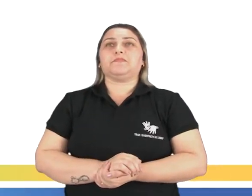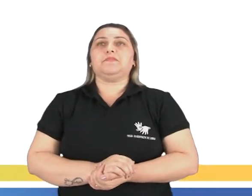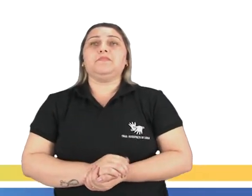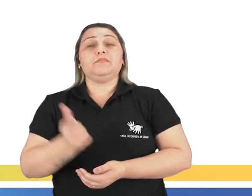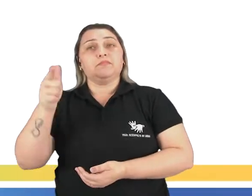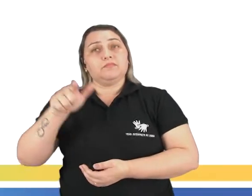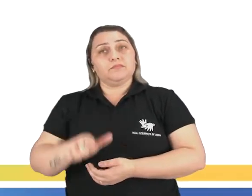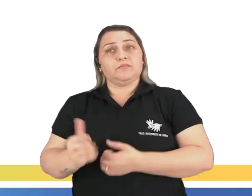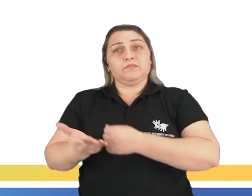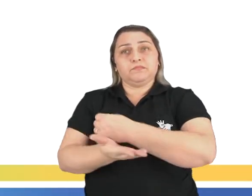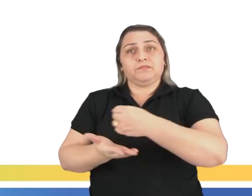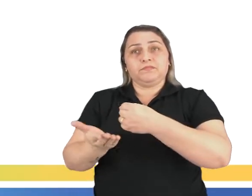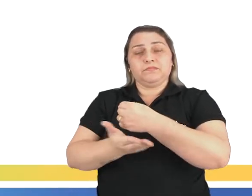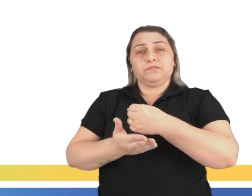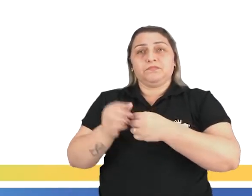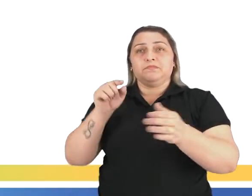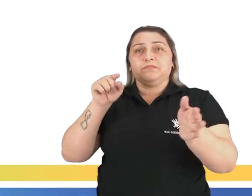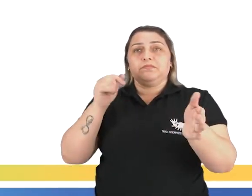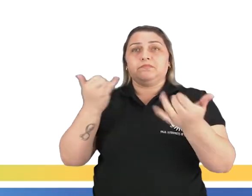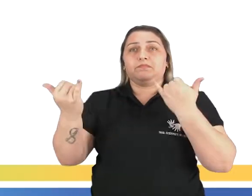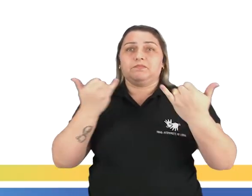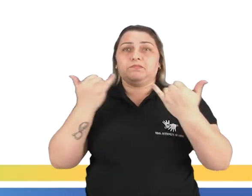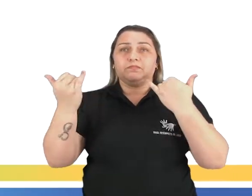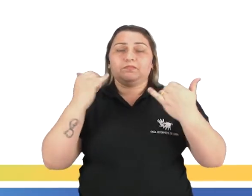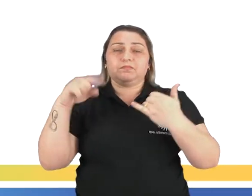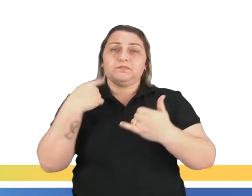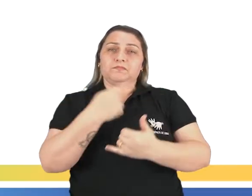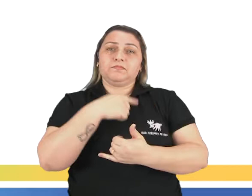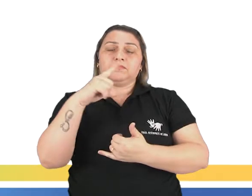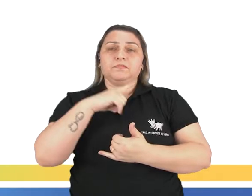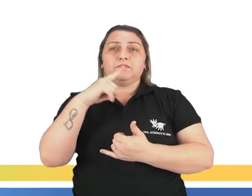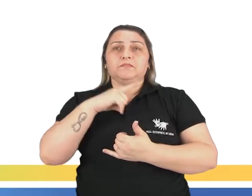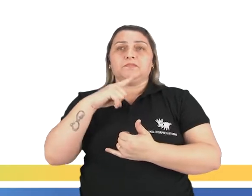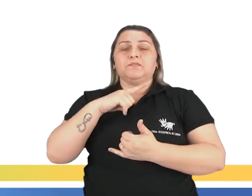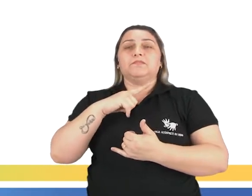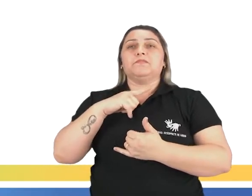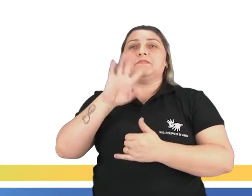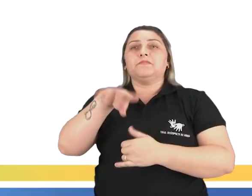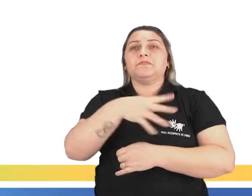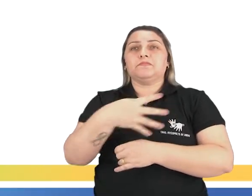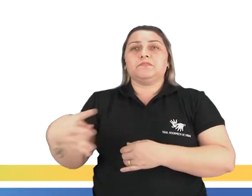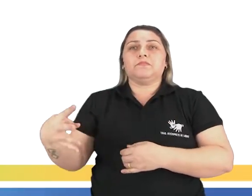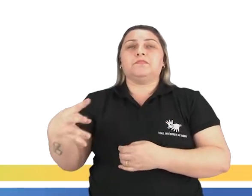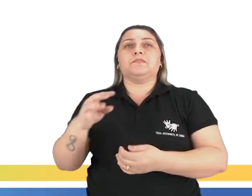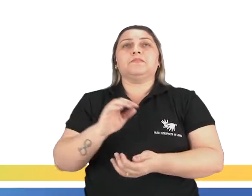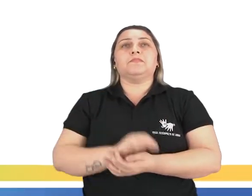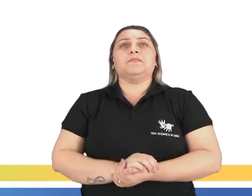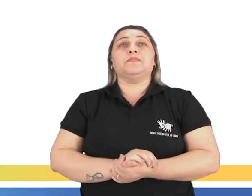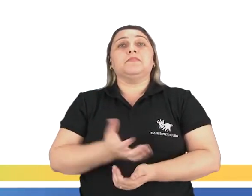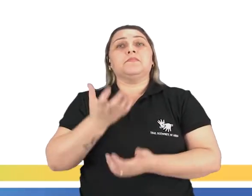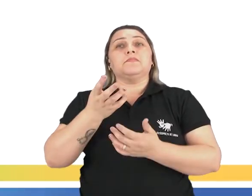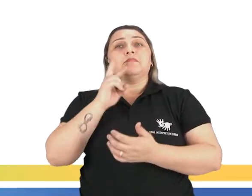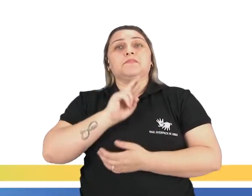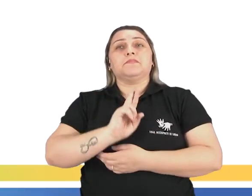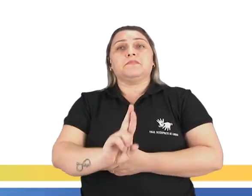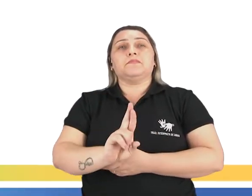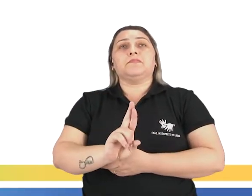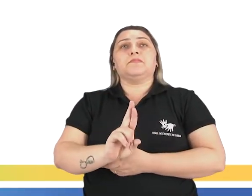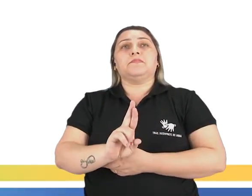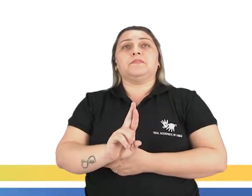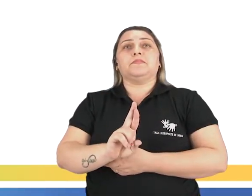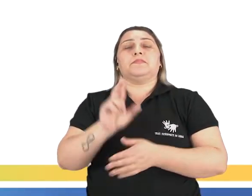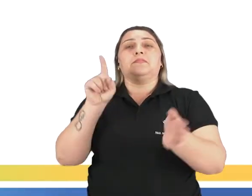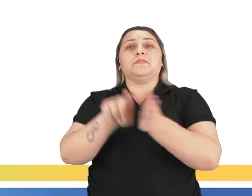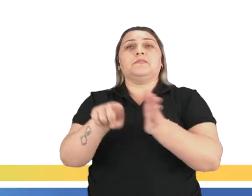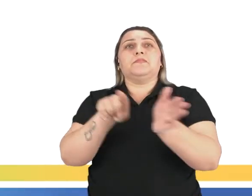De novo, com base nessas informações que nós tiramos nessa tabelinha aí, quero que você me responda as